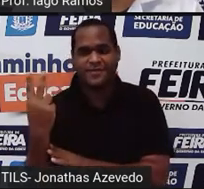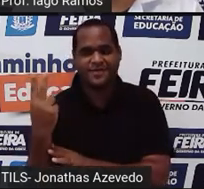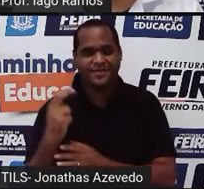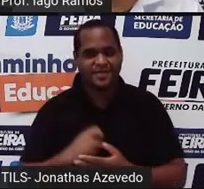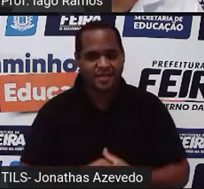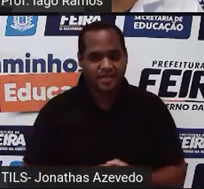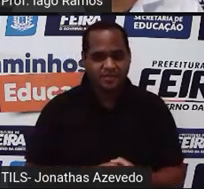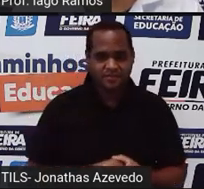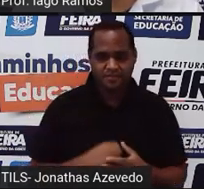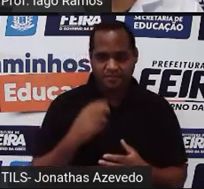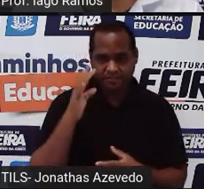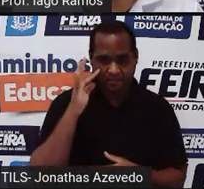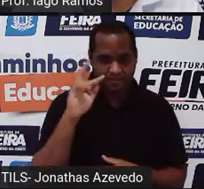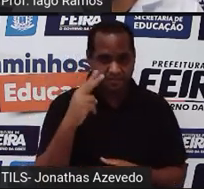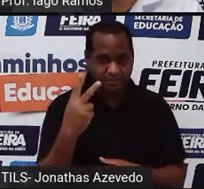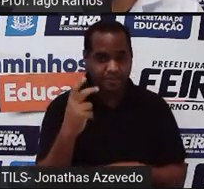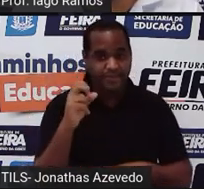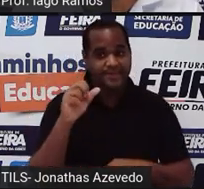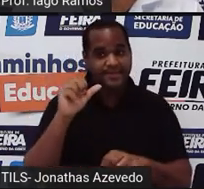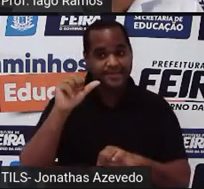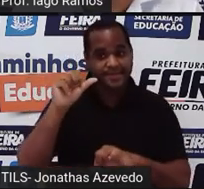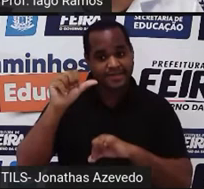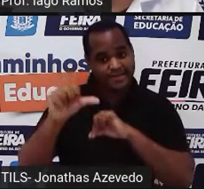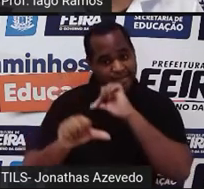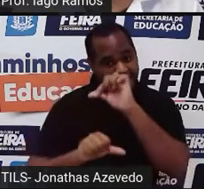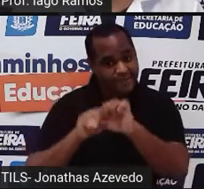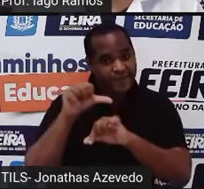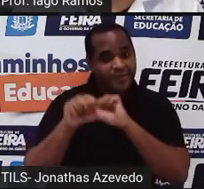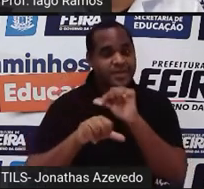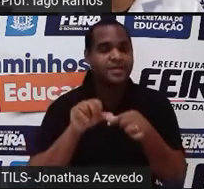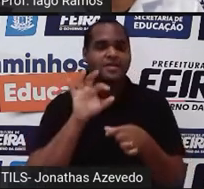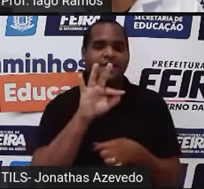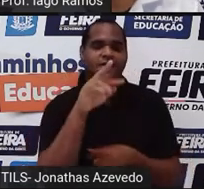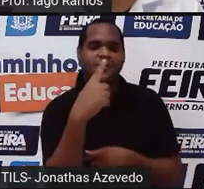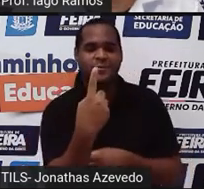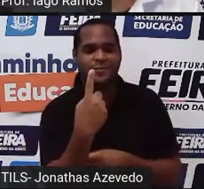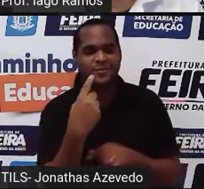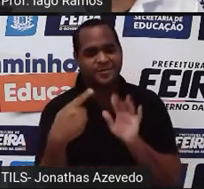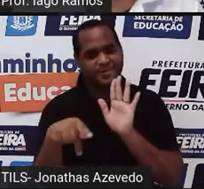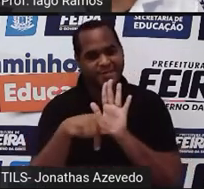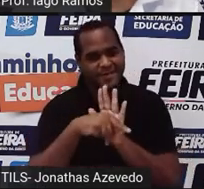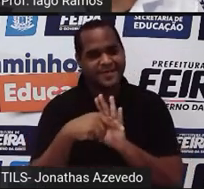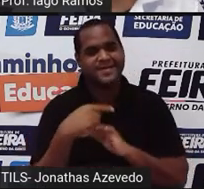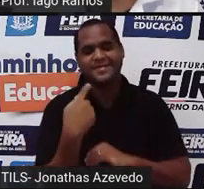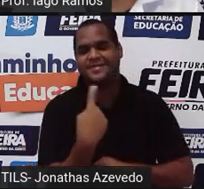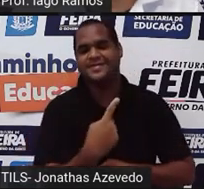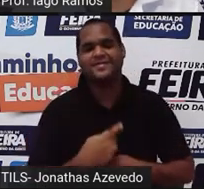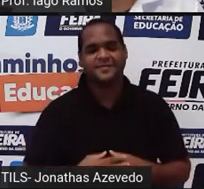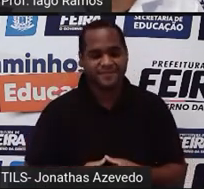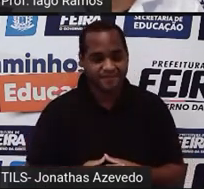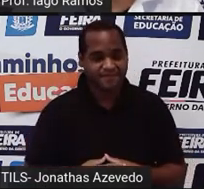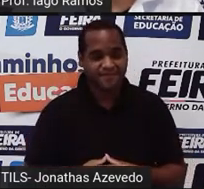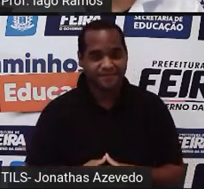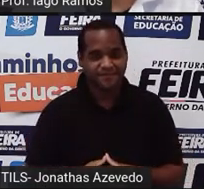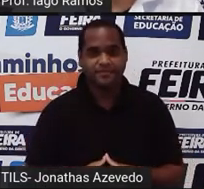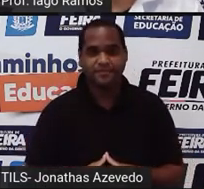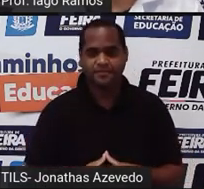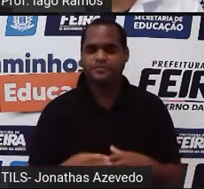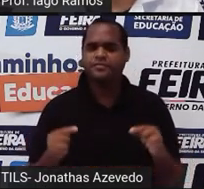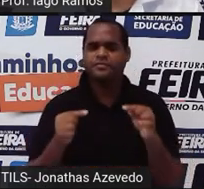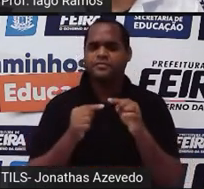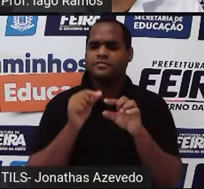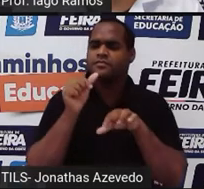tá? E aí eu estou dizendo que a F2 foi uma transformação que aconteceu na F1. E